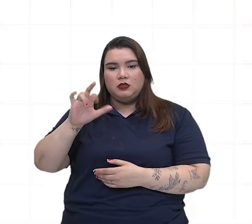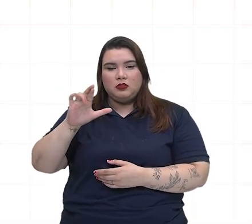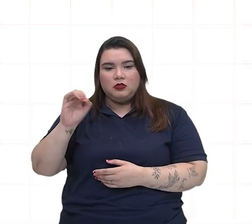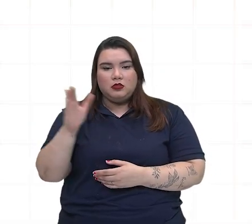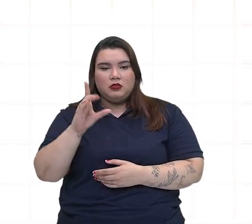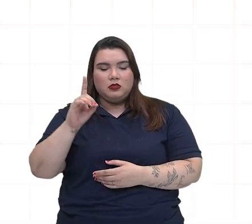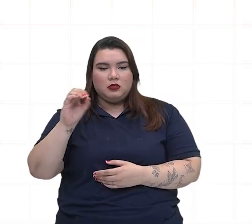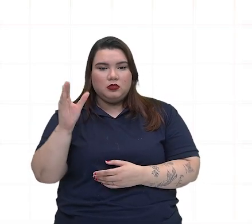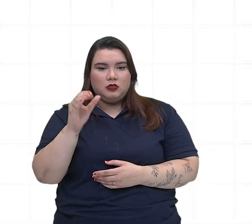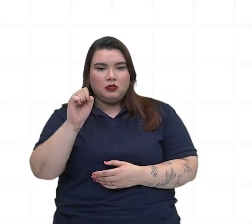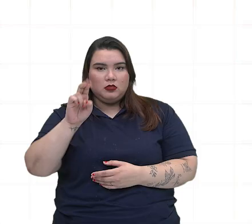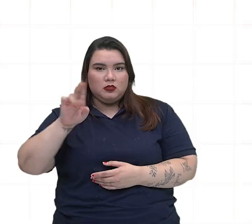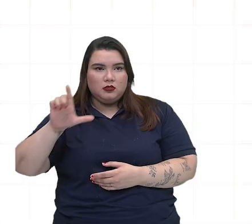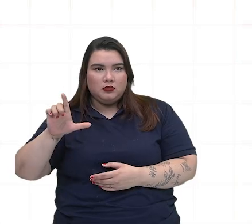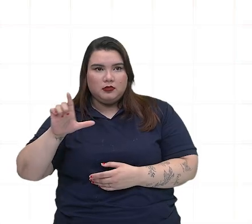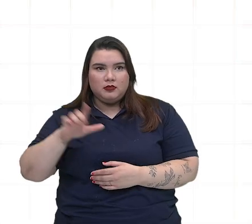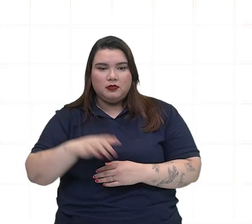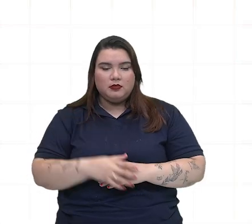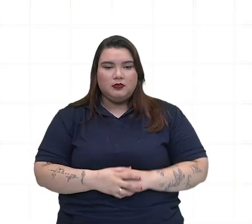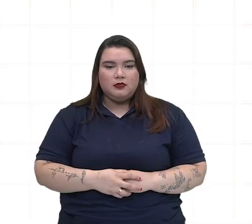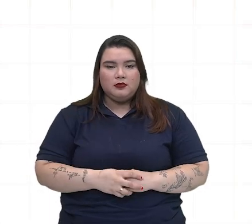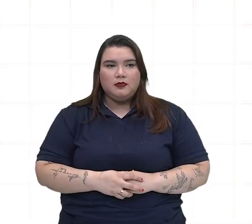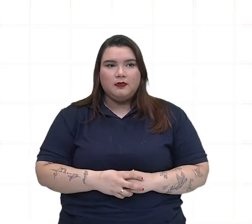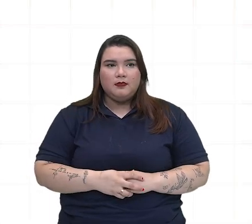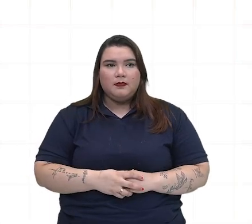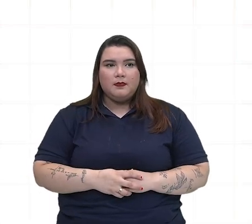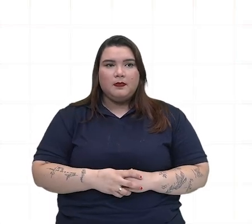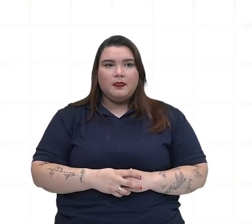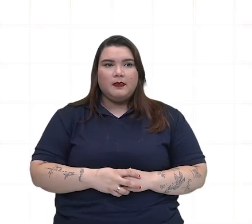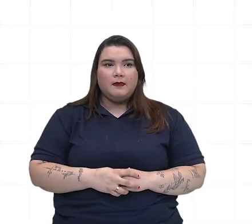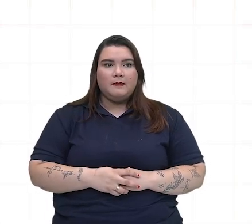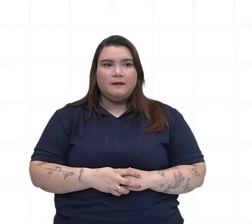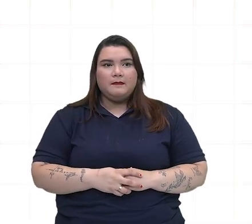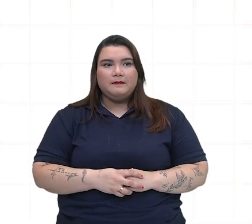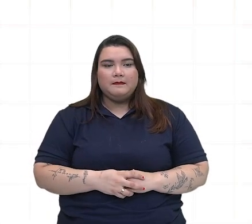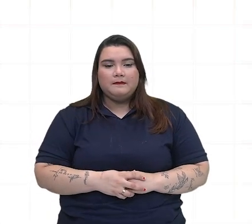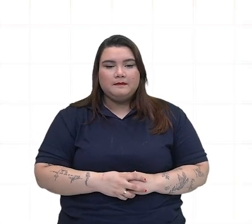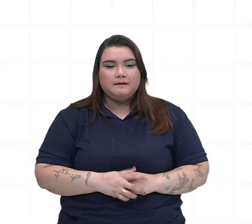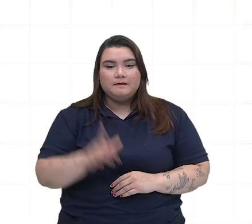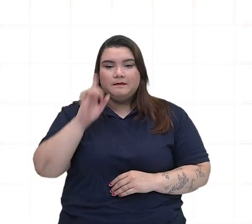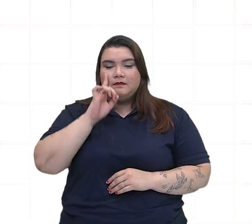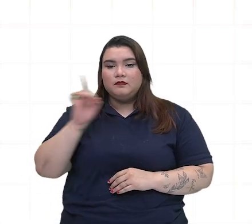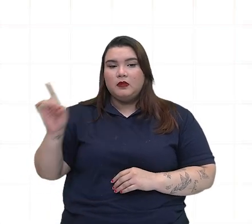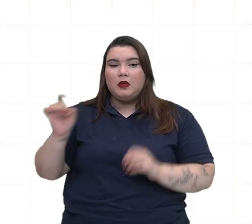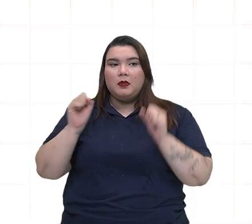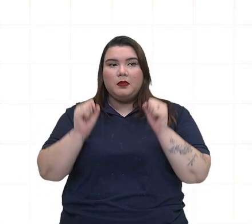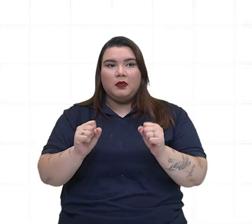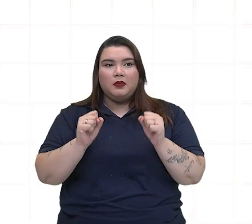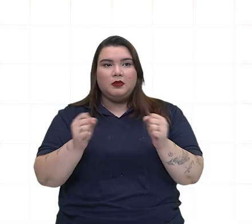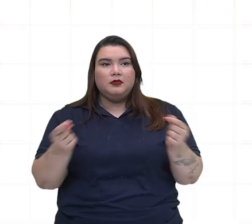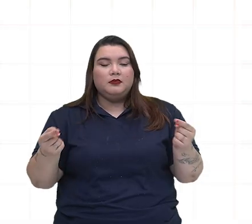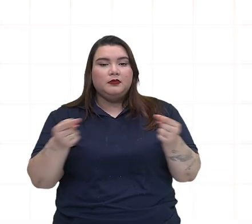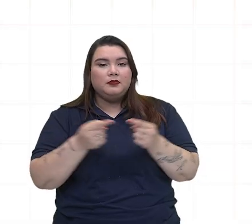Sul. E o Cruzeiro do Sul ele pode ser